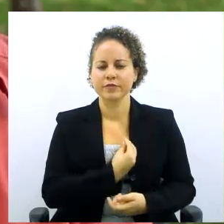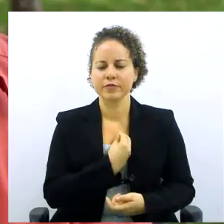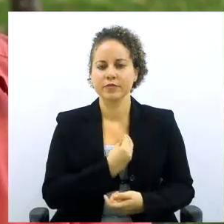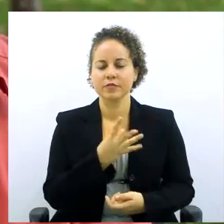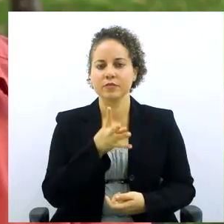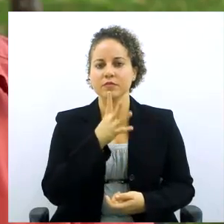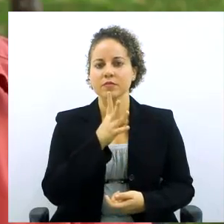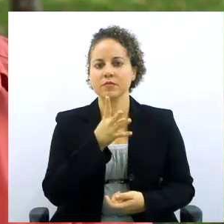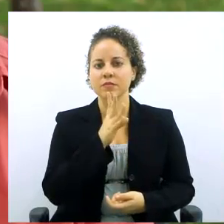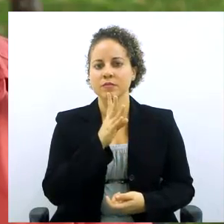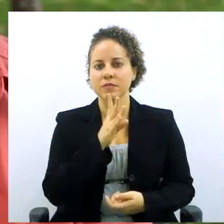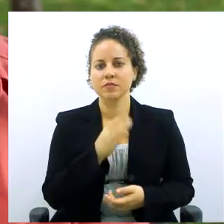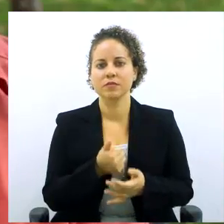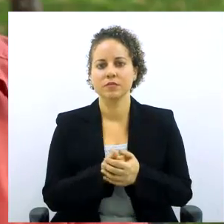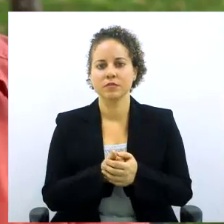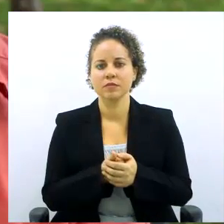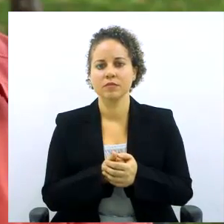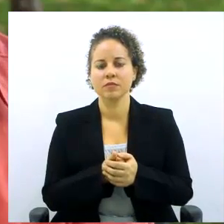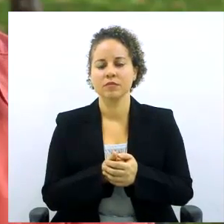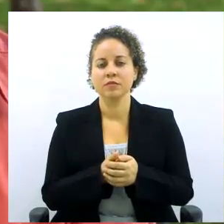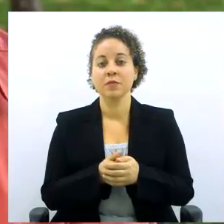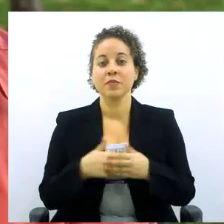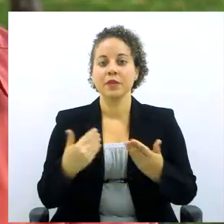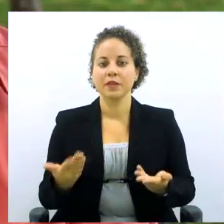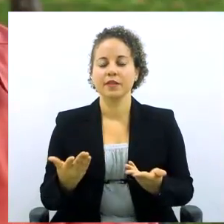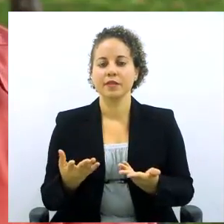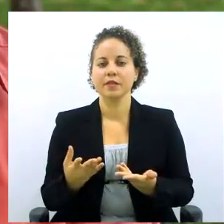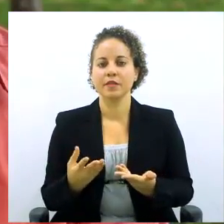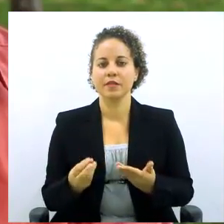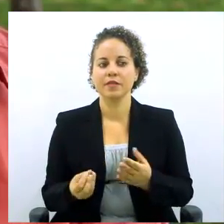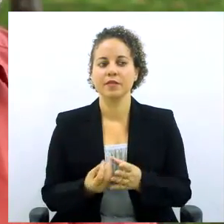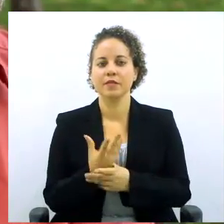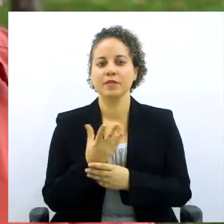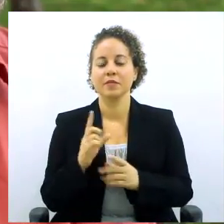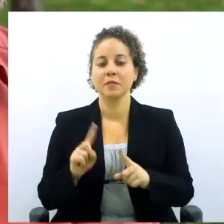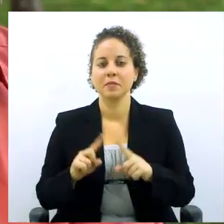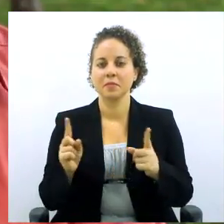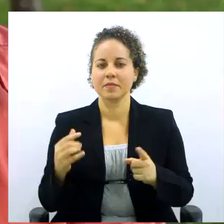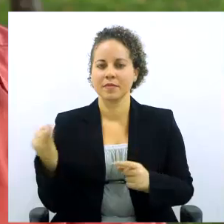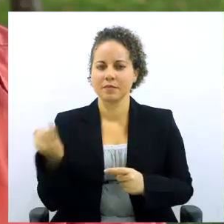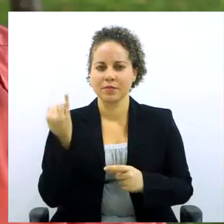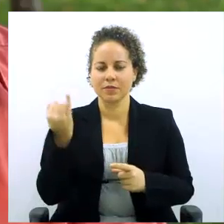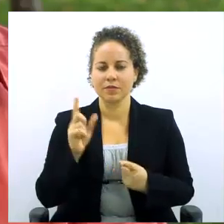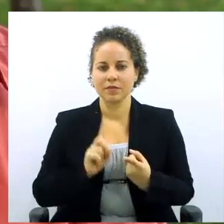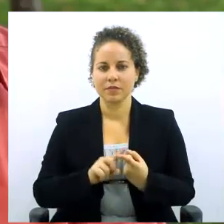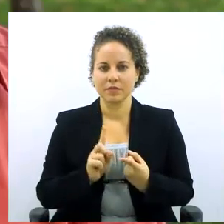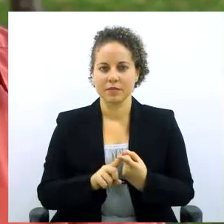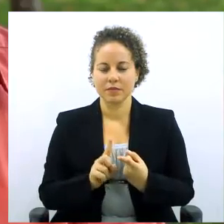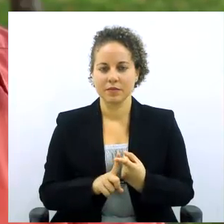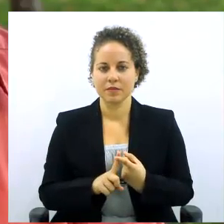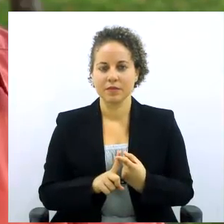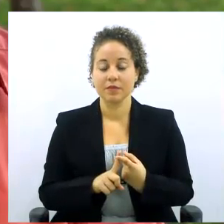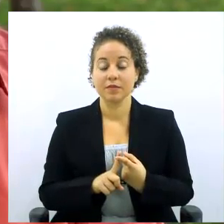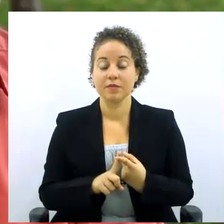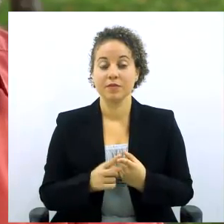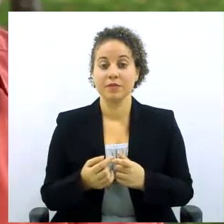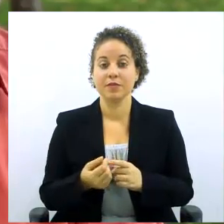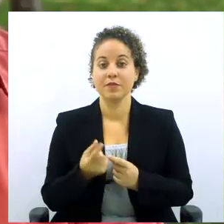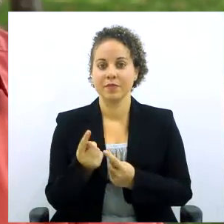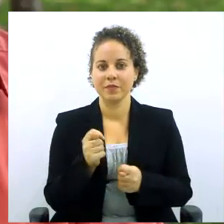descobrir algum componente, né? Mas é importante ainda, já que a gente está falando em economia,